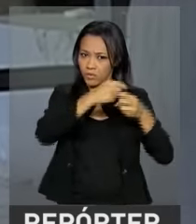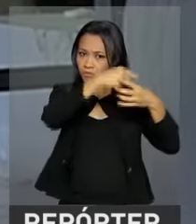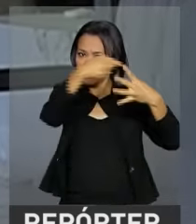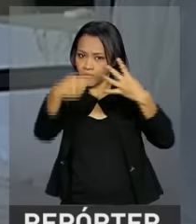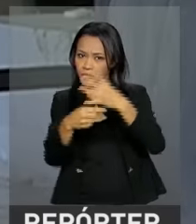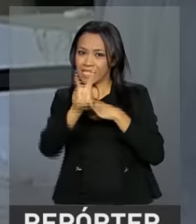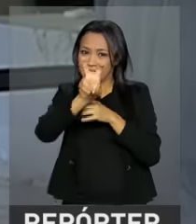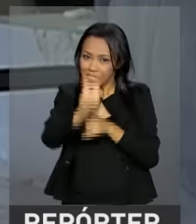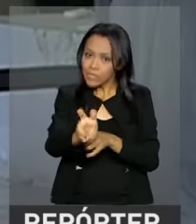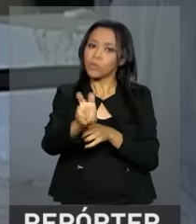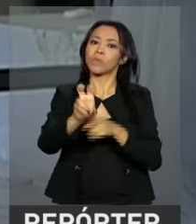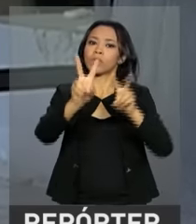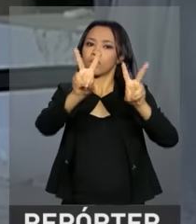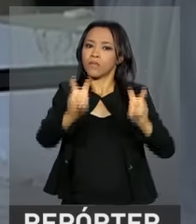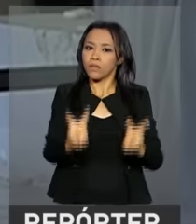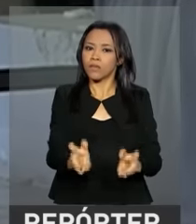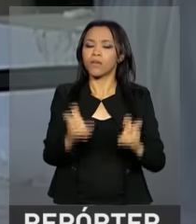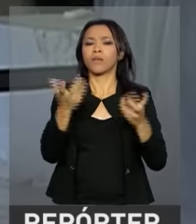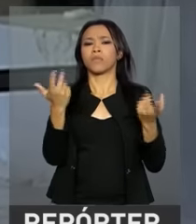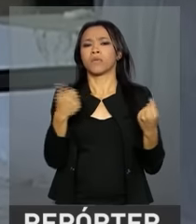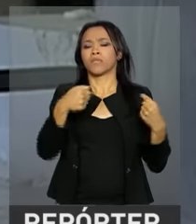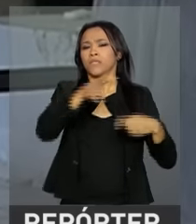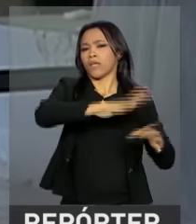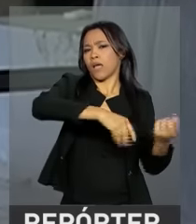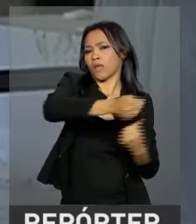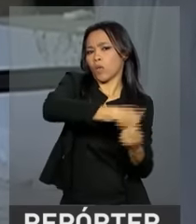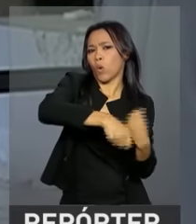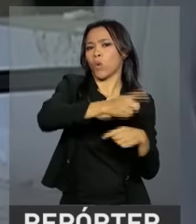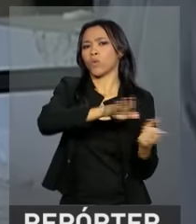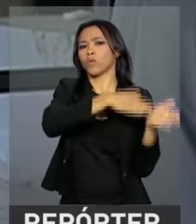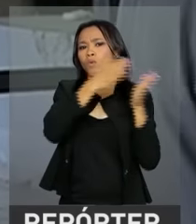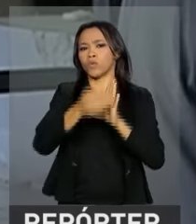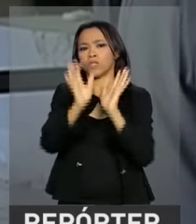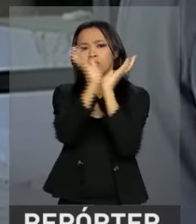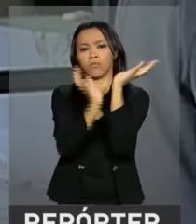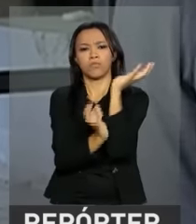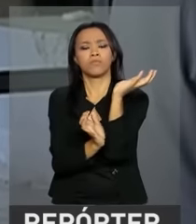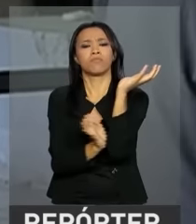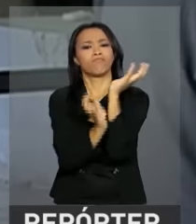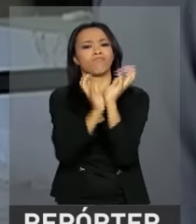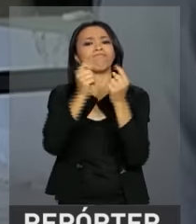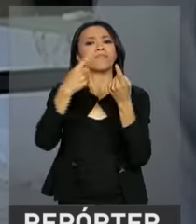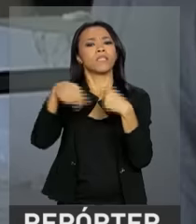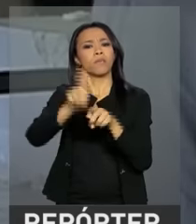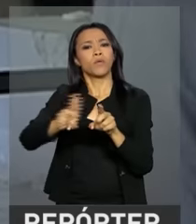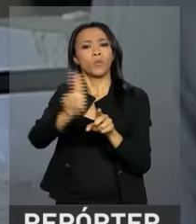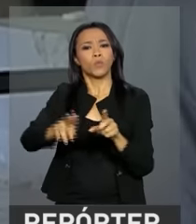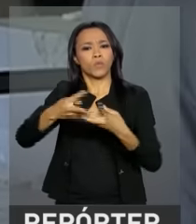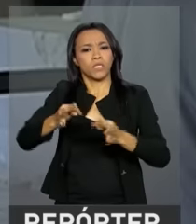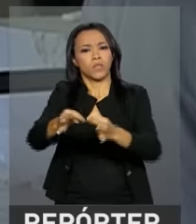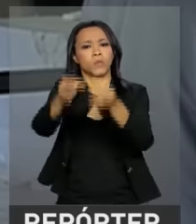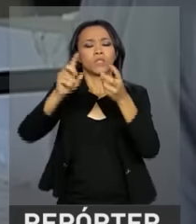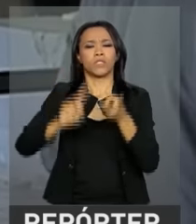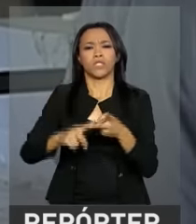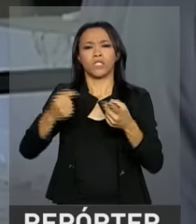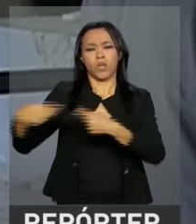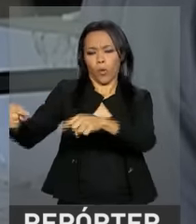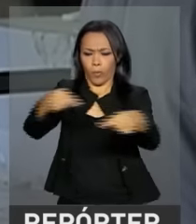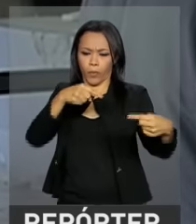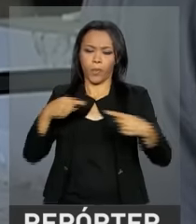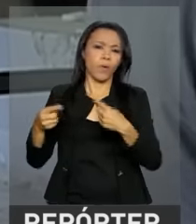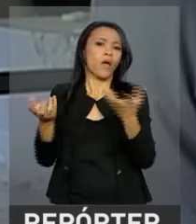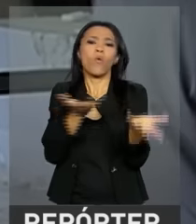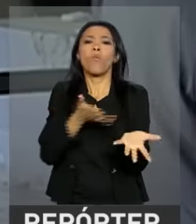temas, né, que são a questão do ambiente de negócios, desburocratização e modernização do Estado, produtividade,